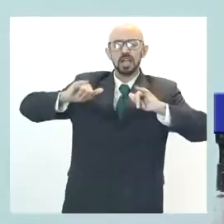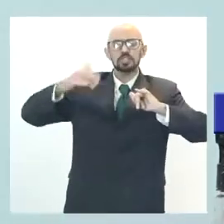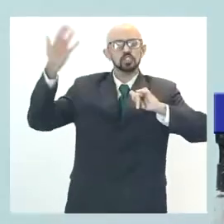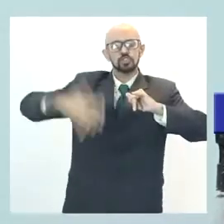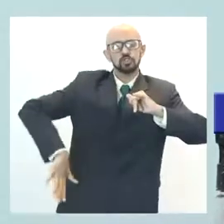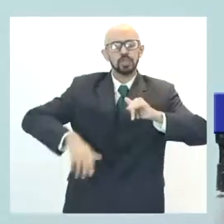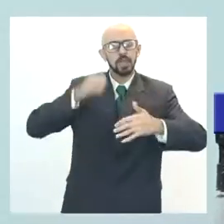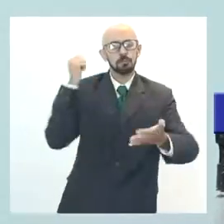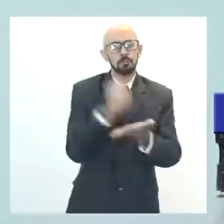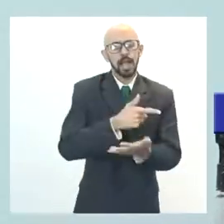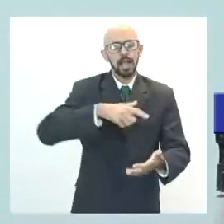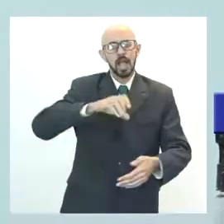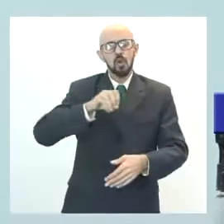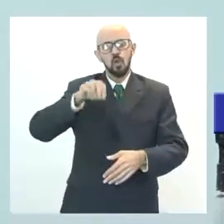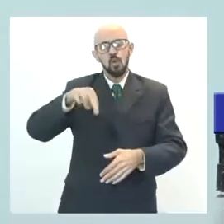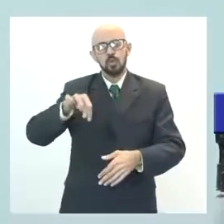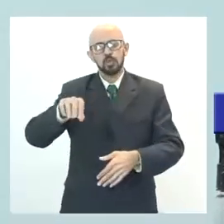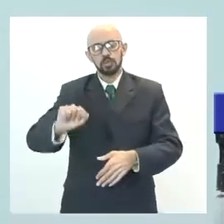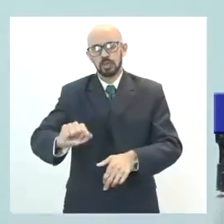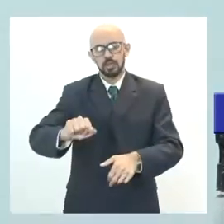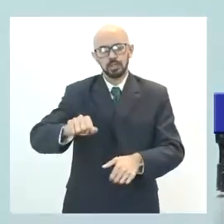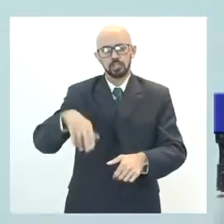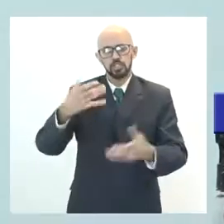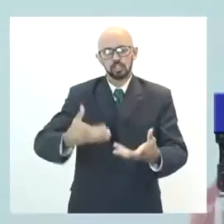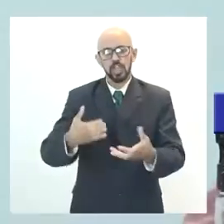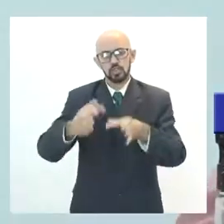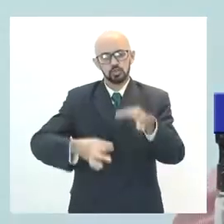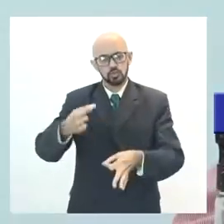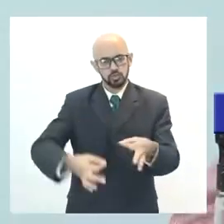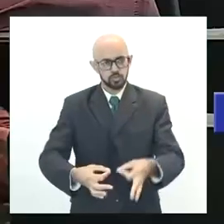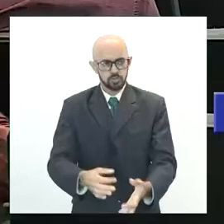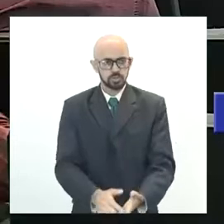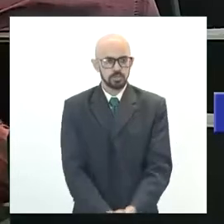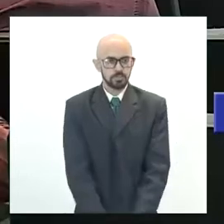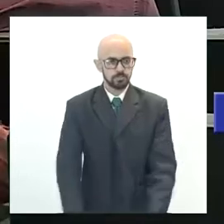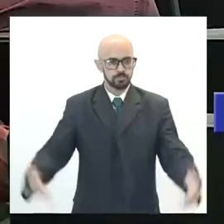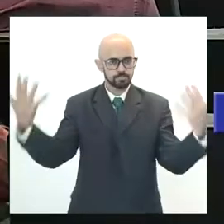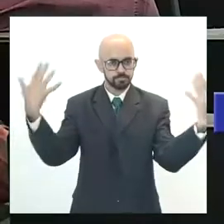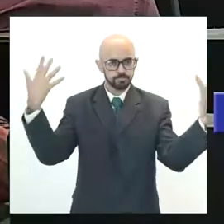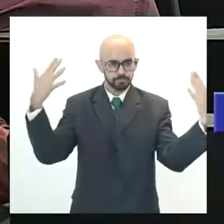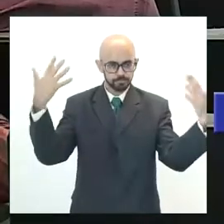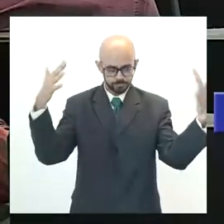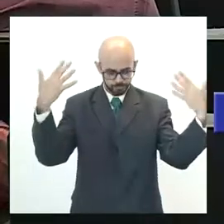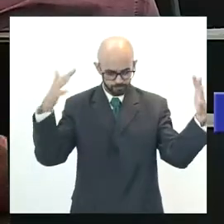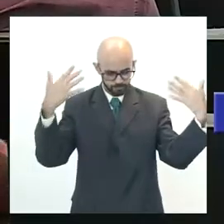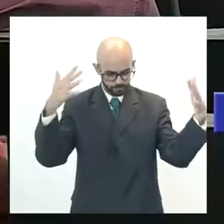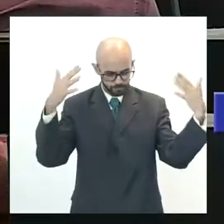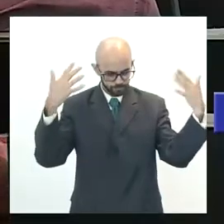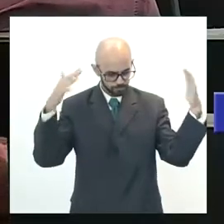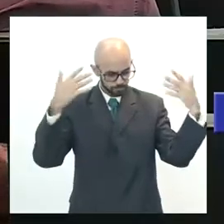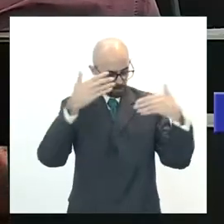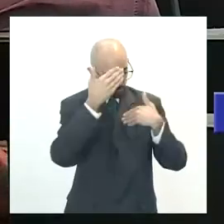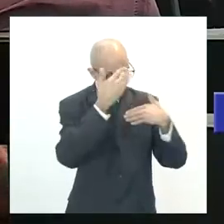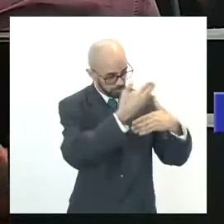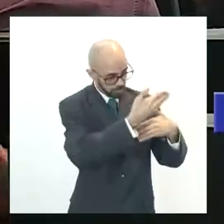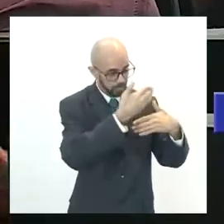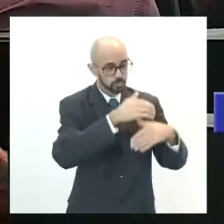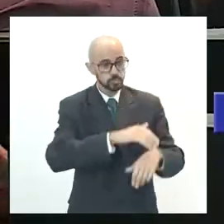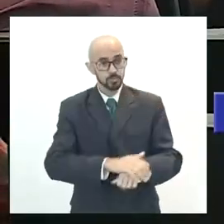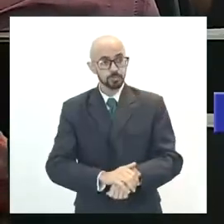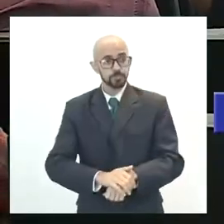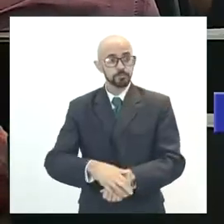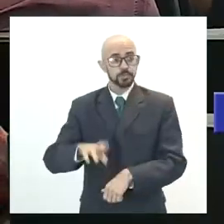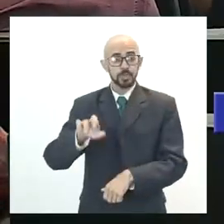trabalhar e a gente só quer Justiça obrigado obrigado sucesso da professora